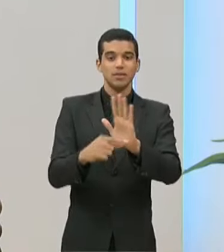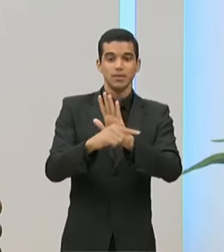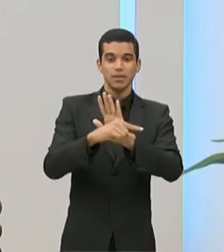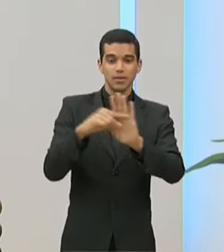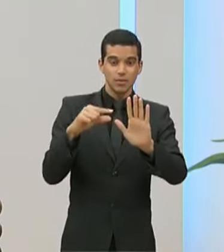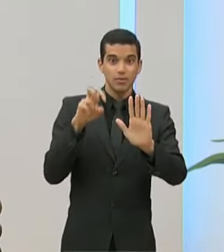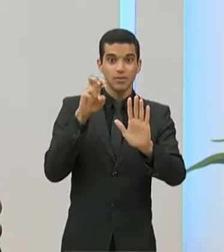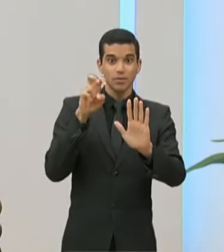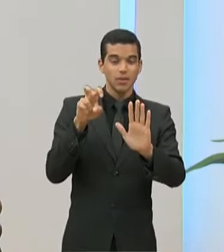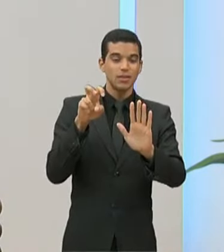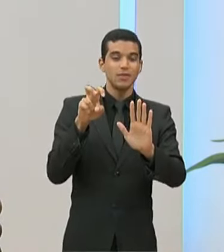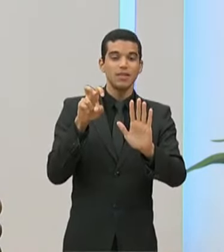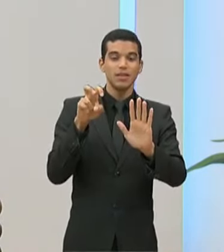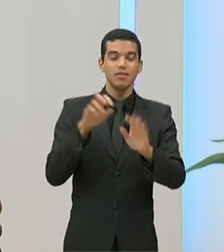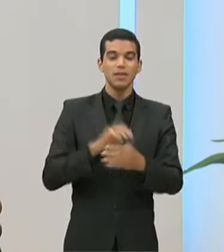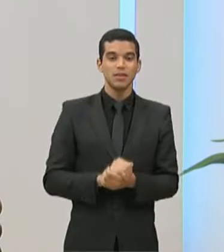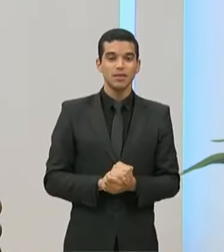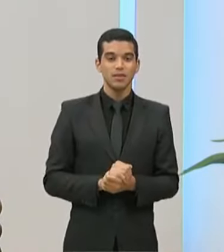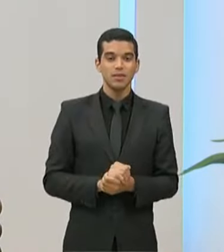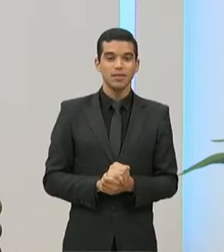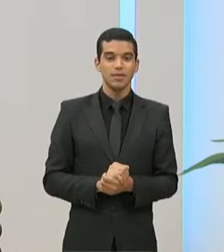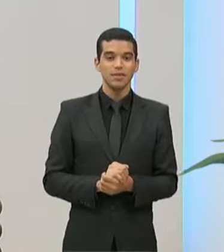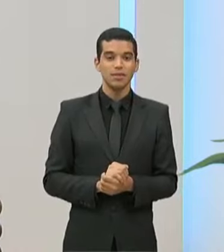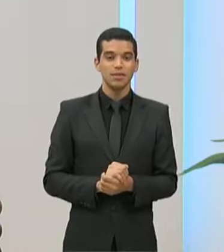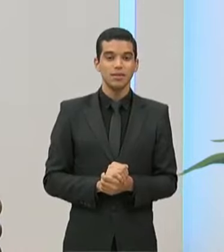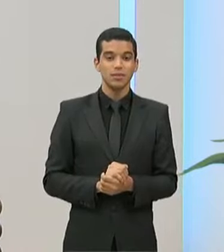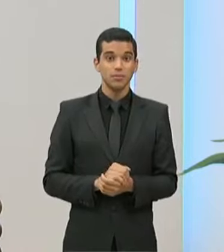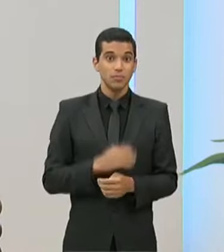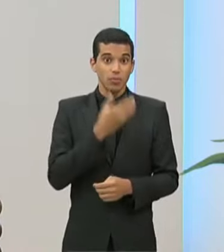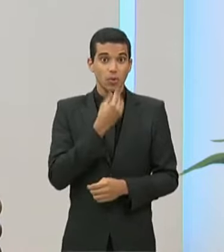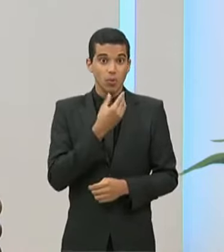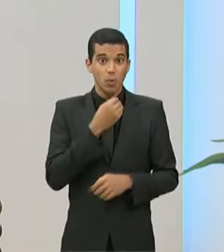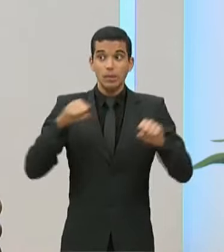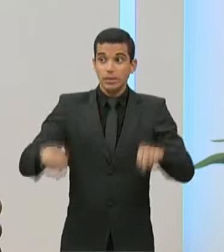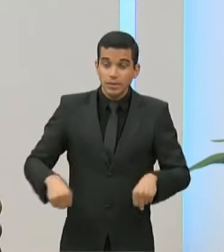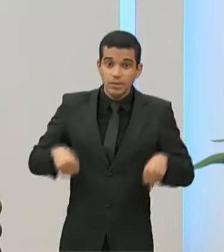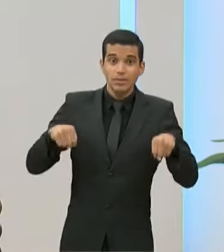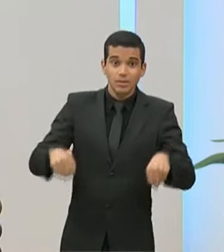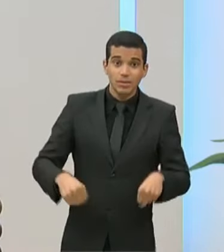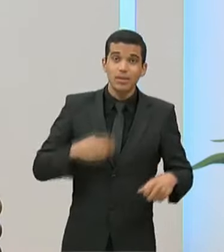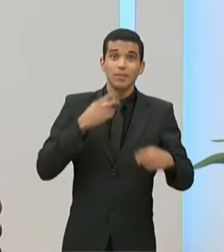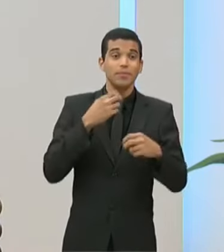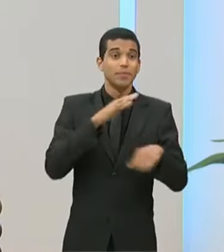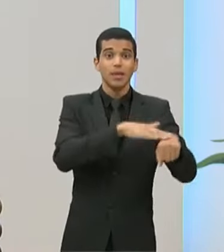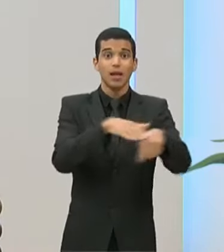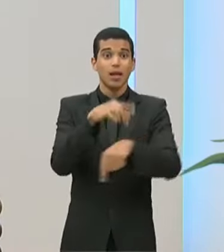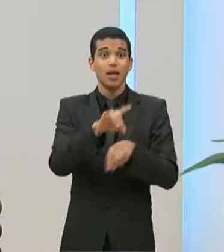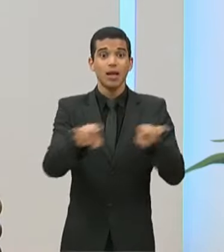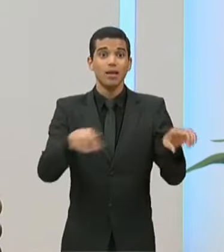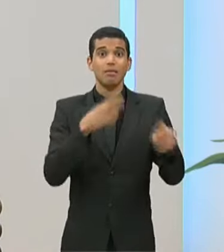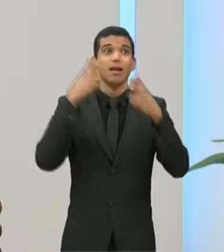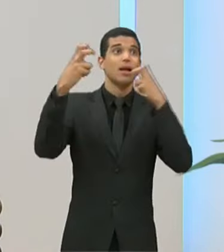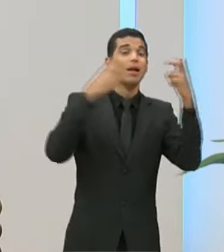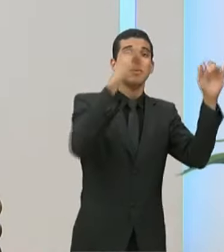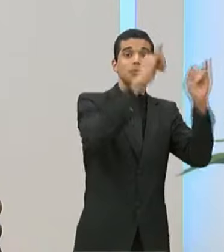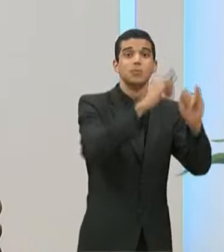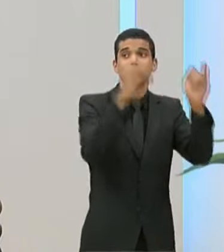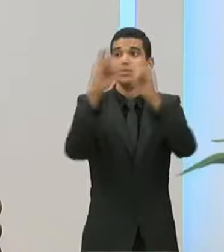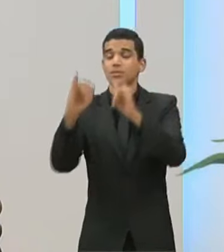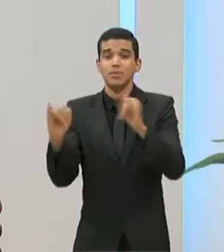versículo 5, então temeram os marinheiros e clamava cada um ao seu Deus.